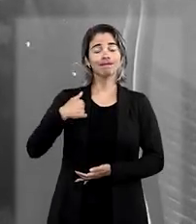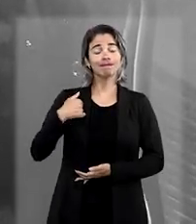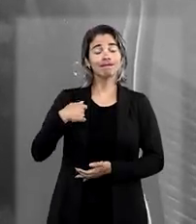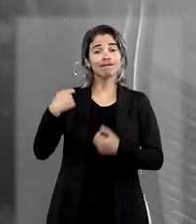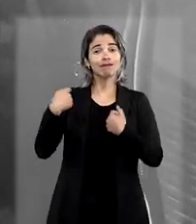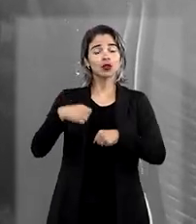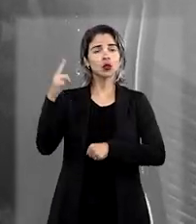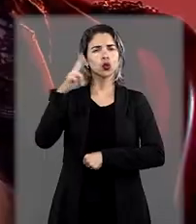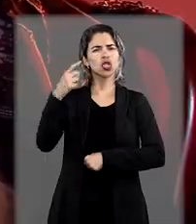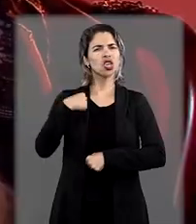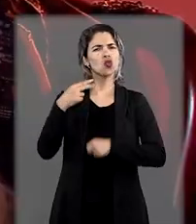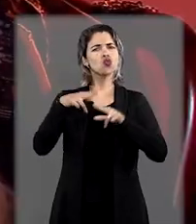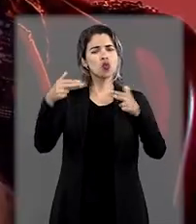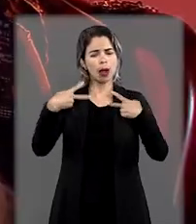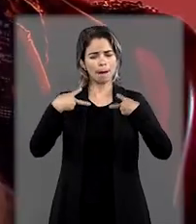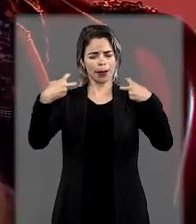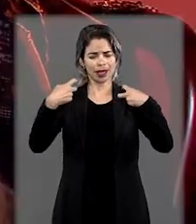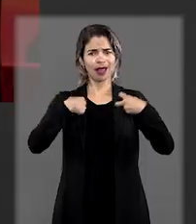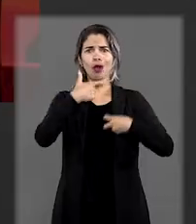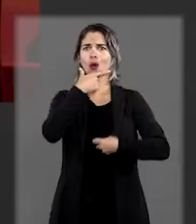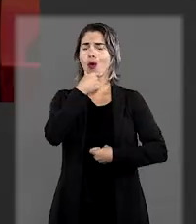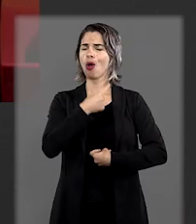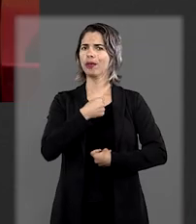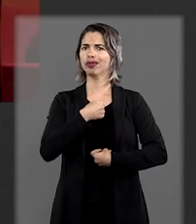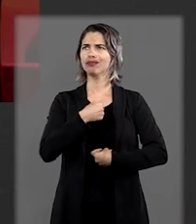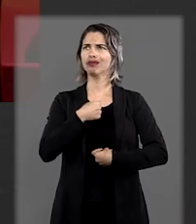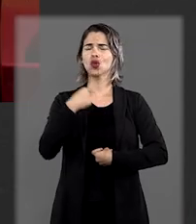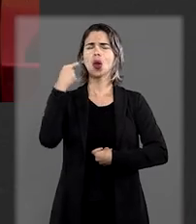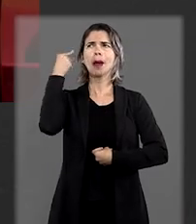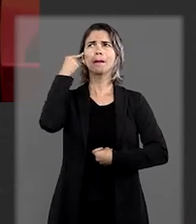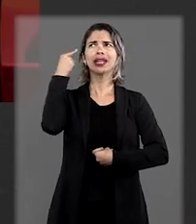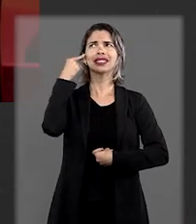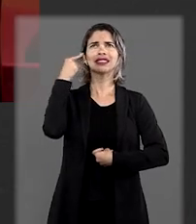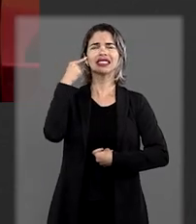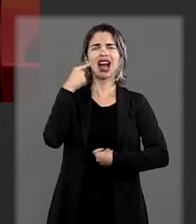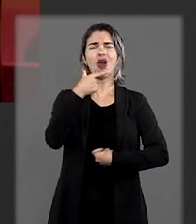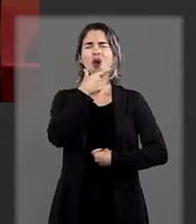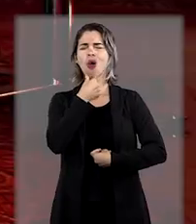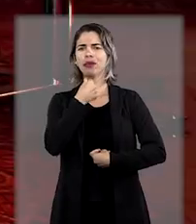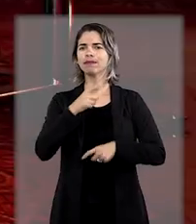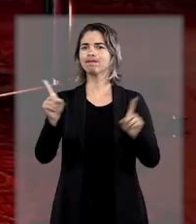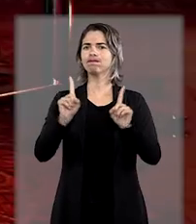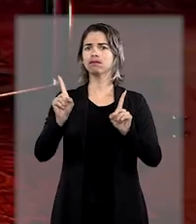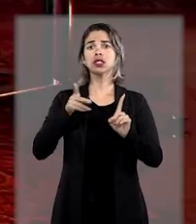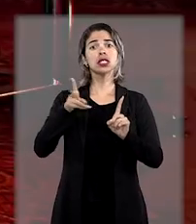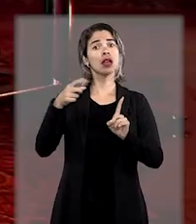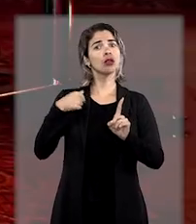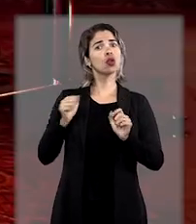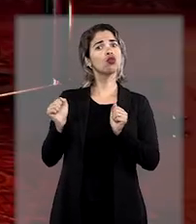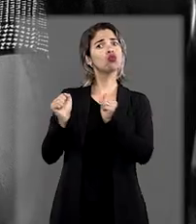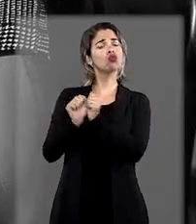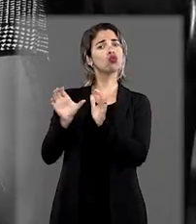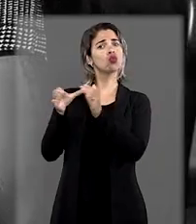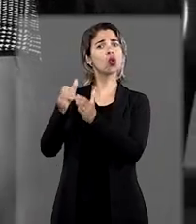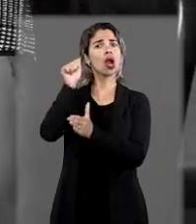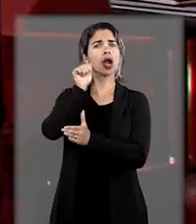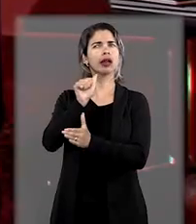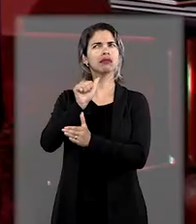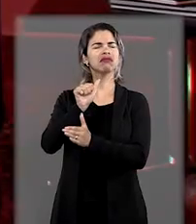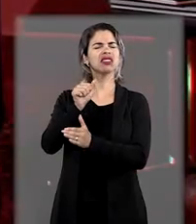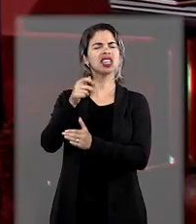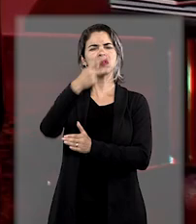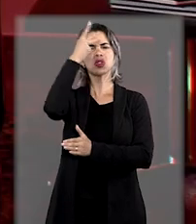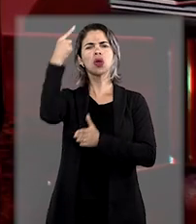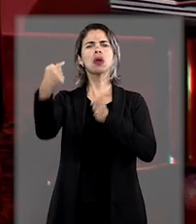Gente eu nunca me viu como homem eu nunca me vi de outro jeito nunca pensei de outro jeito brincava sempre com as meninas aí a pessoa